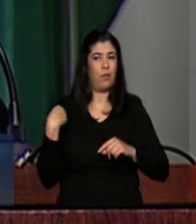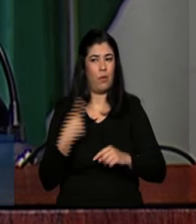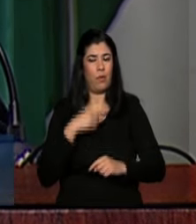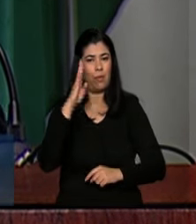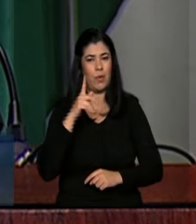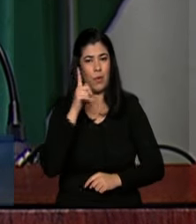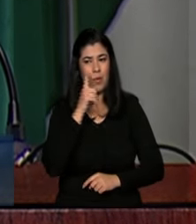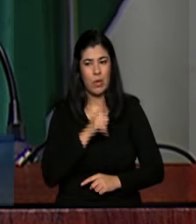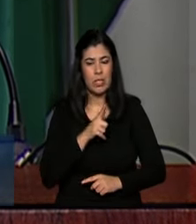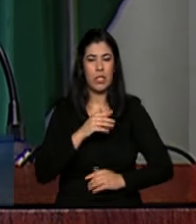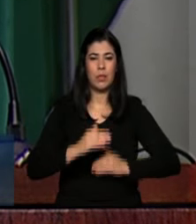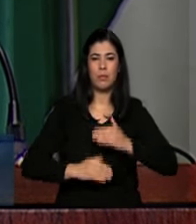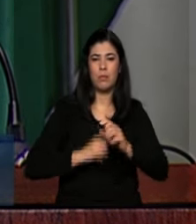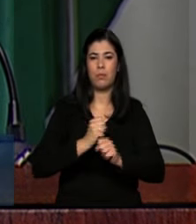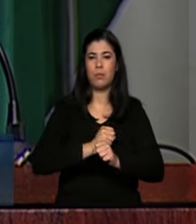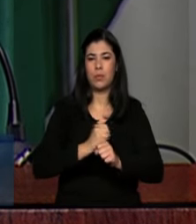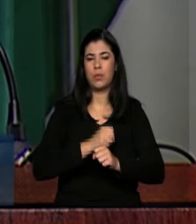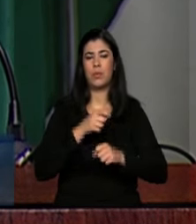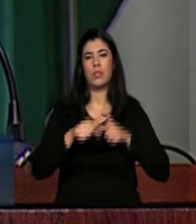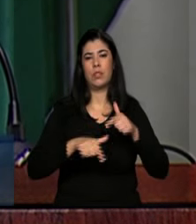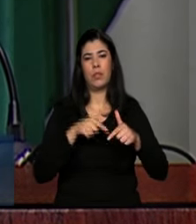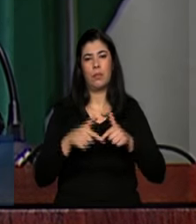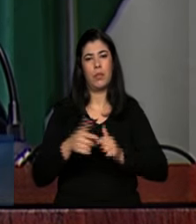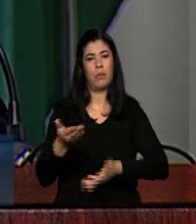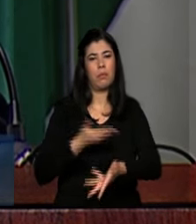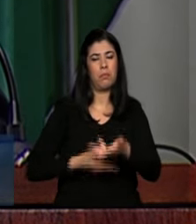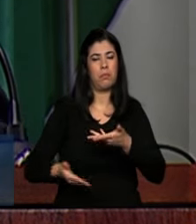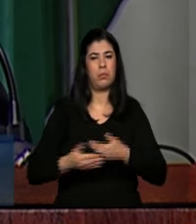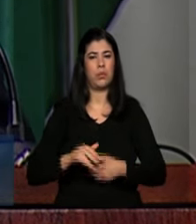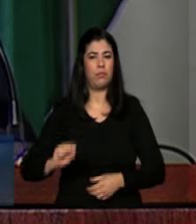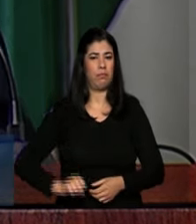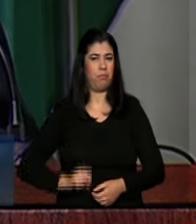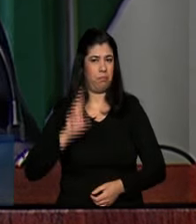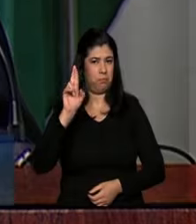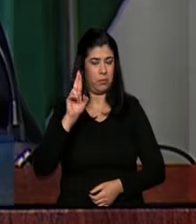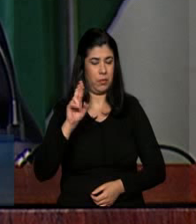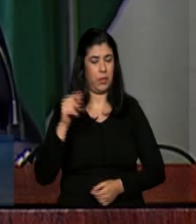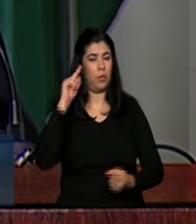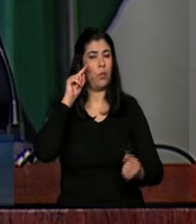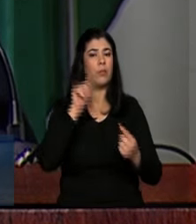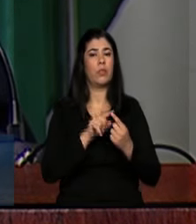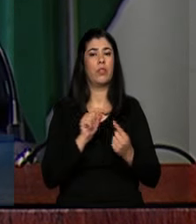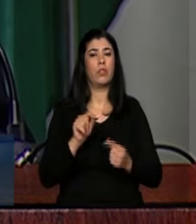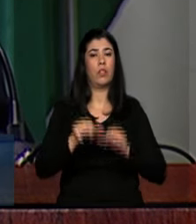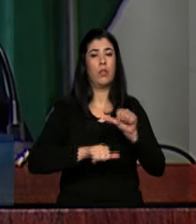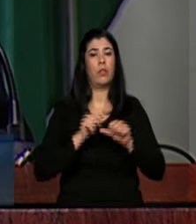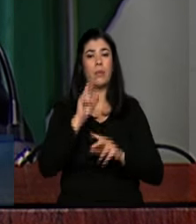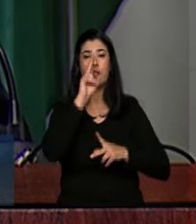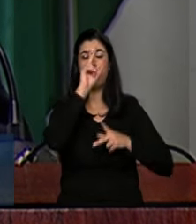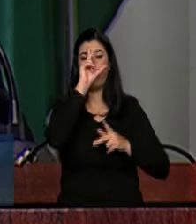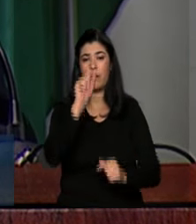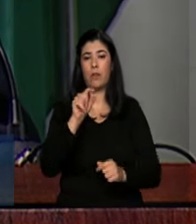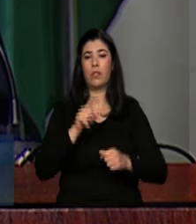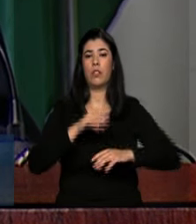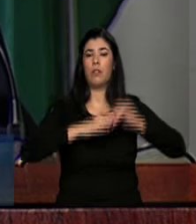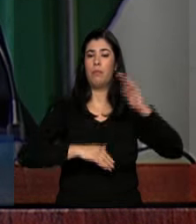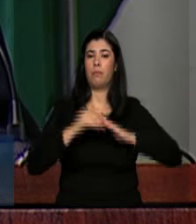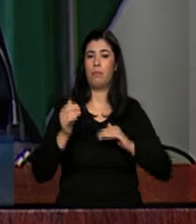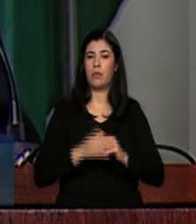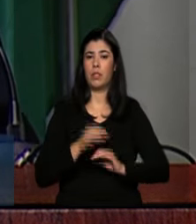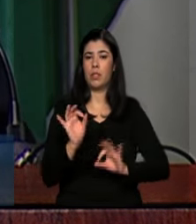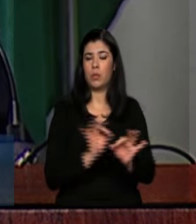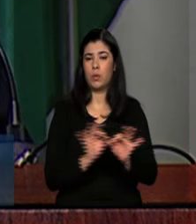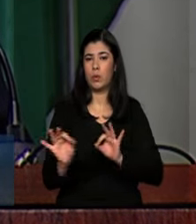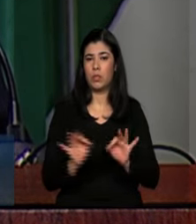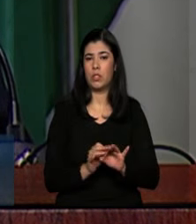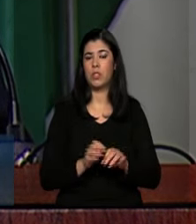conquistada ao longo de muitos anos de atuação diplomática. Nosso objetivo é fortalecer ainda mais os mecanismos de